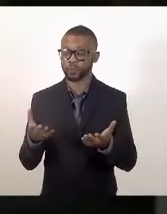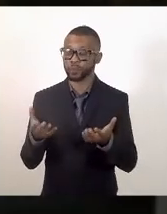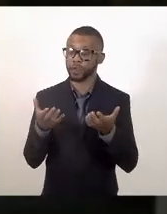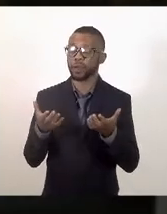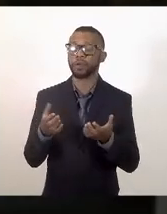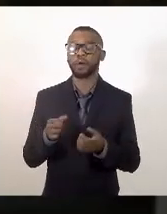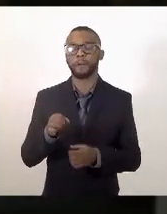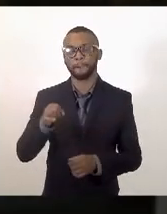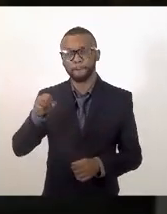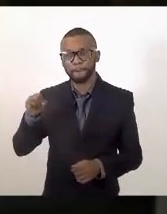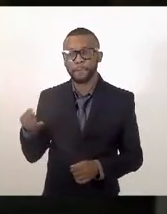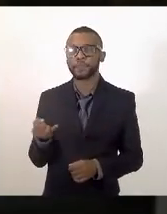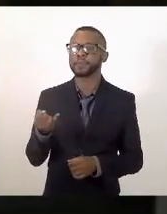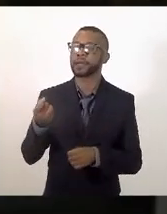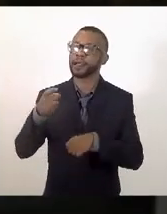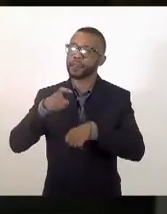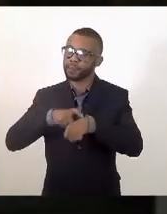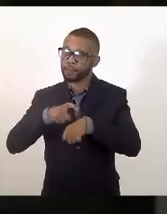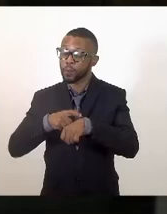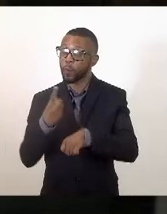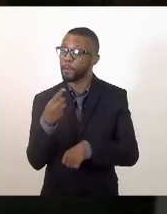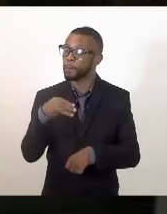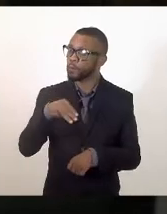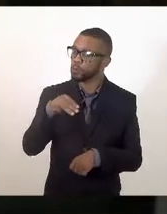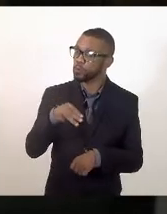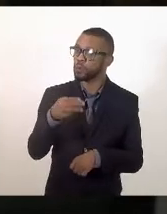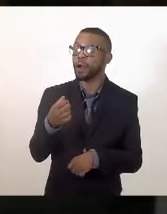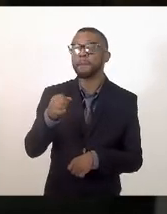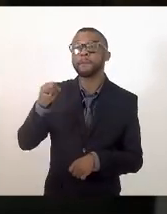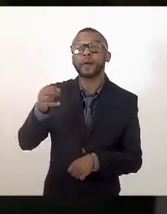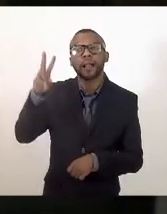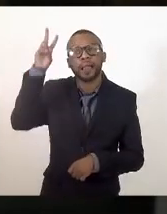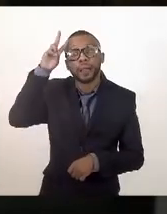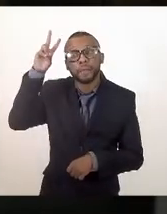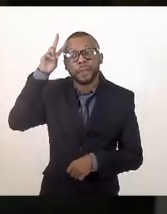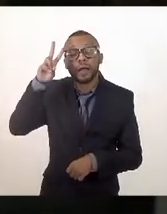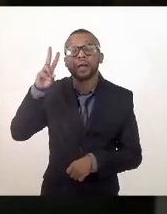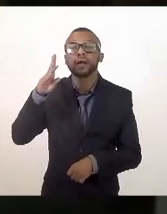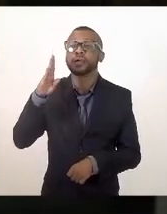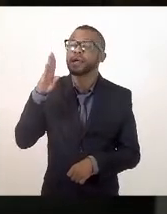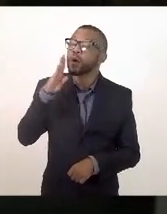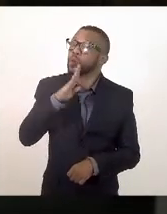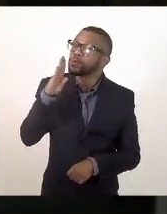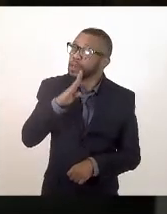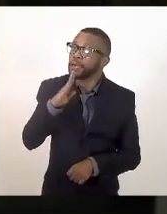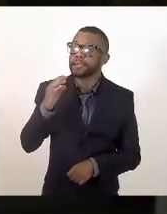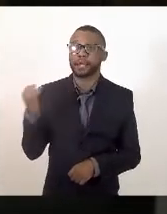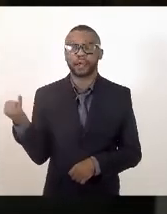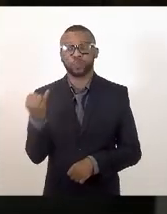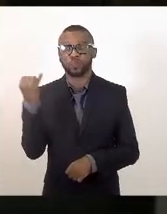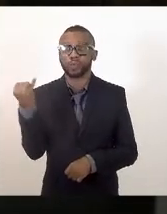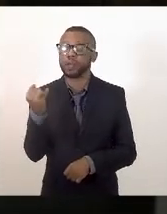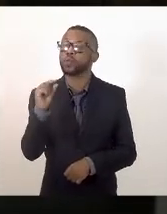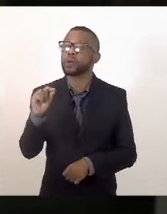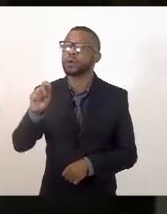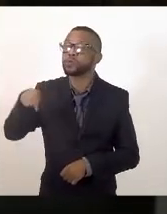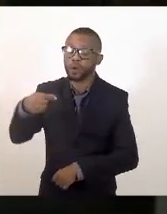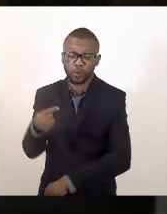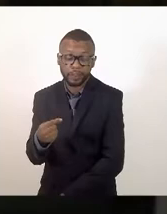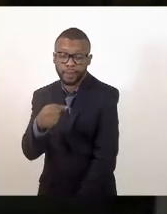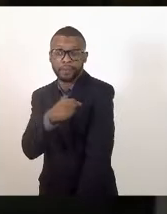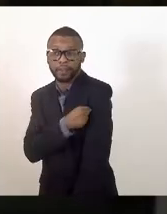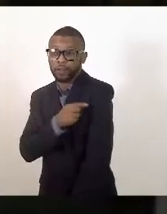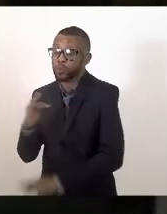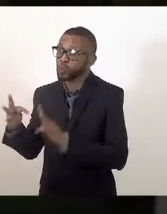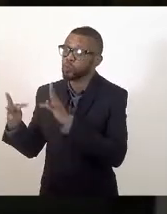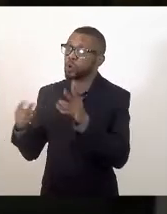aproveitar esse um minuto, quero aproveitar para lembrar da urgência e da importância da vacinação, que todos nós